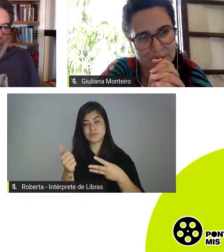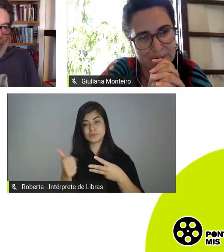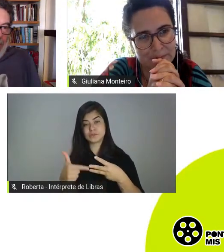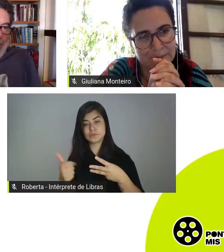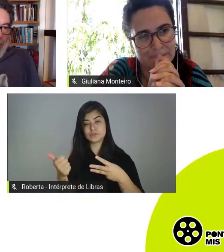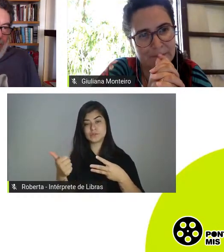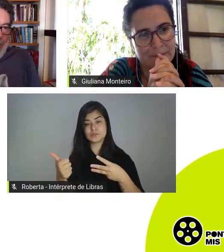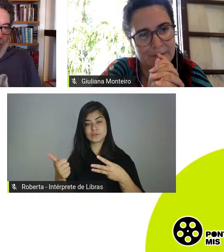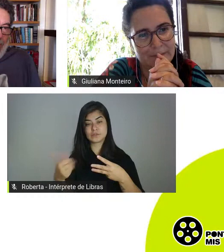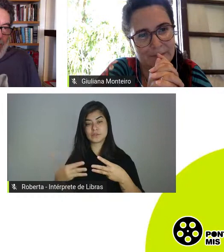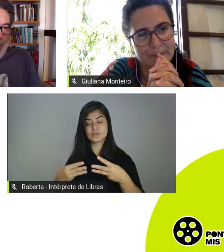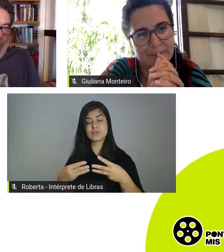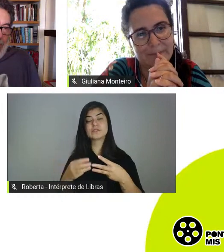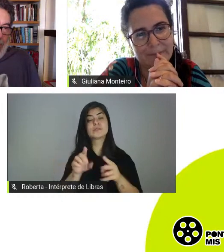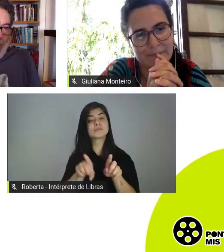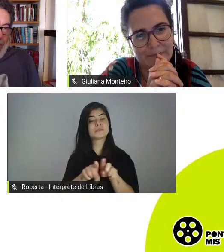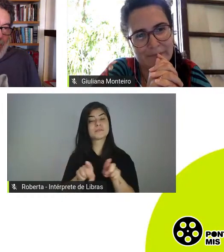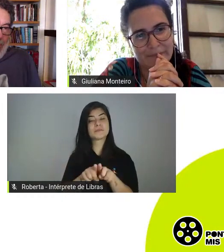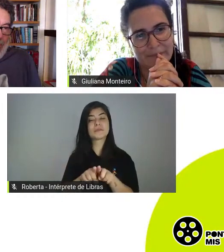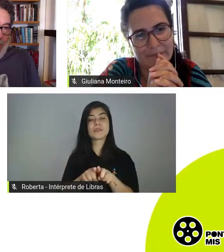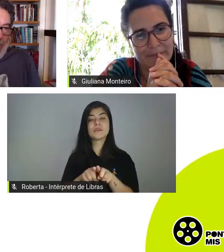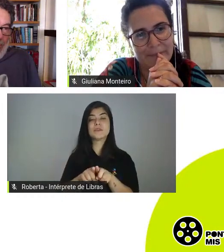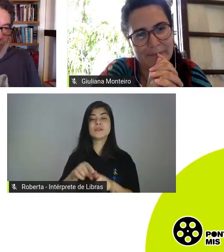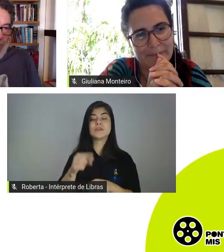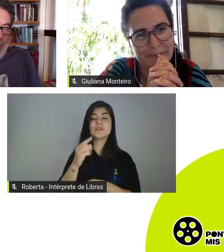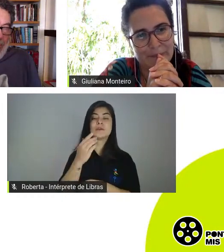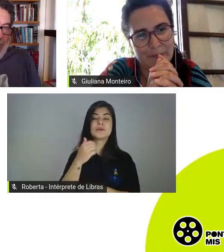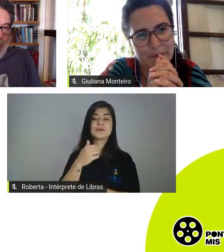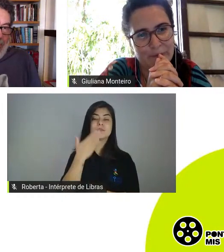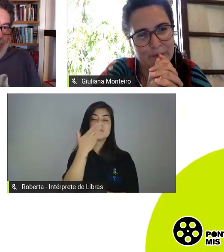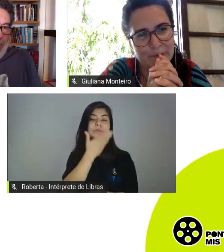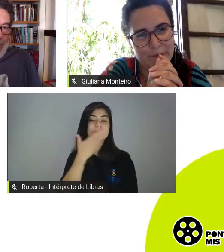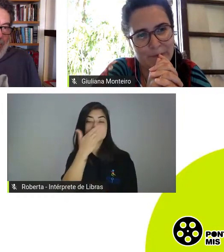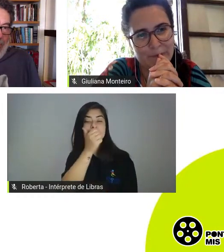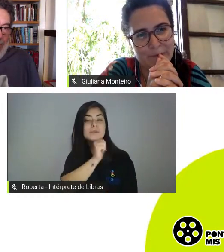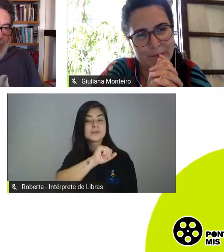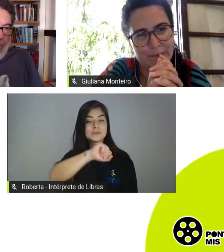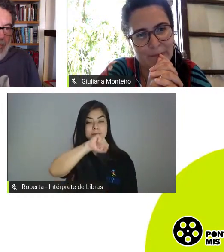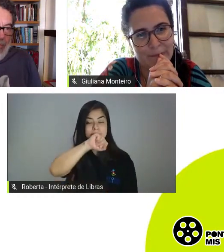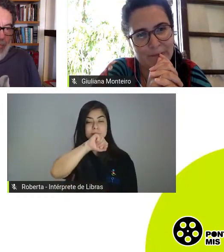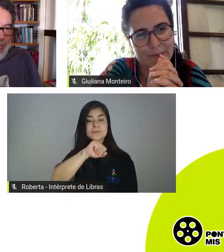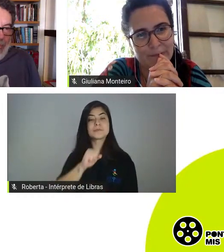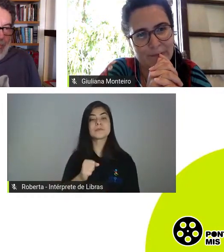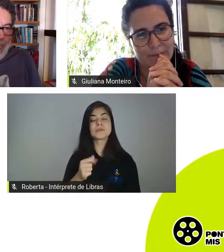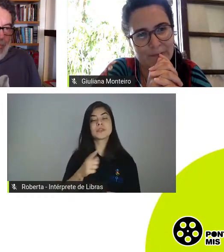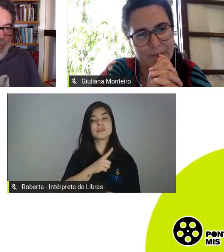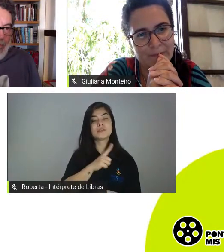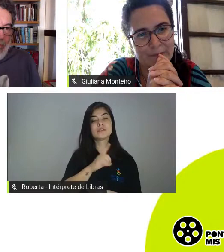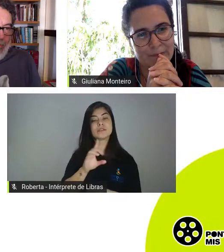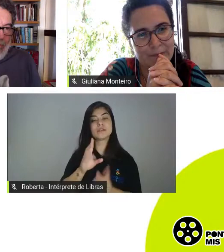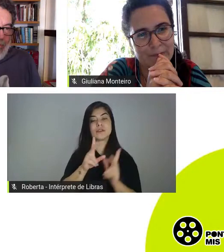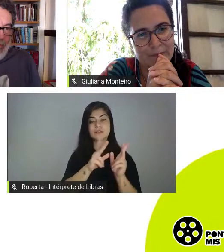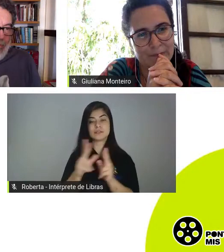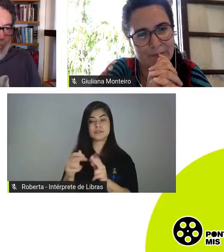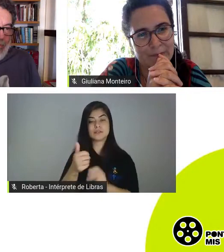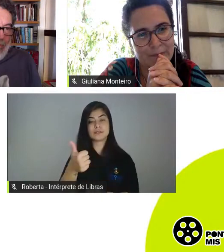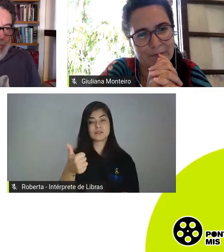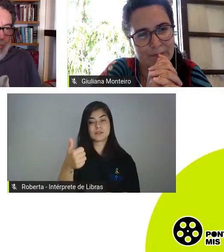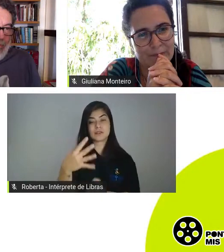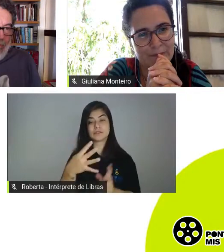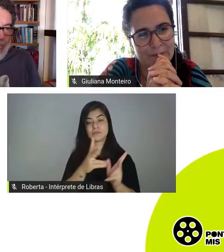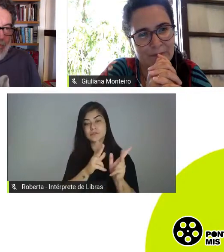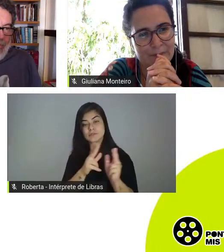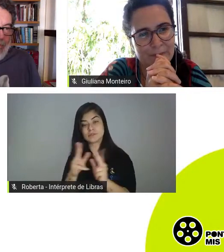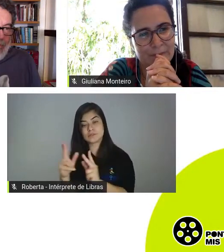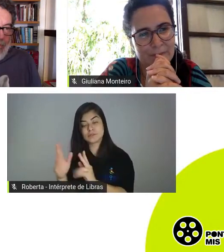de Bem, 2011, e Doce Mãe, 2012. Este último originou a série 14 episódios, né, do Doce Mãe,